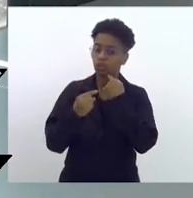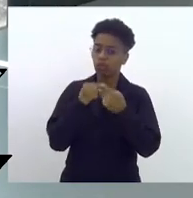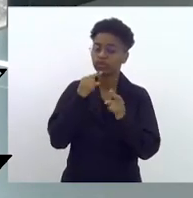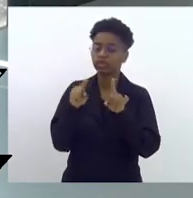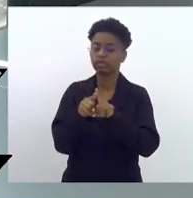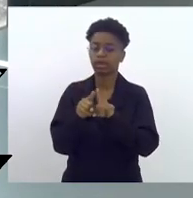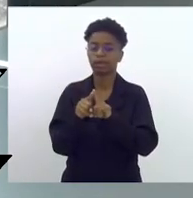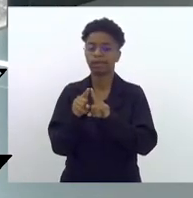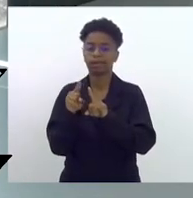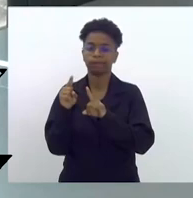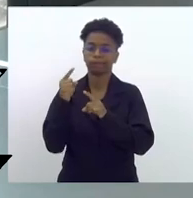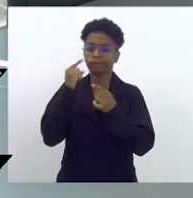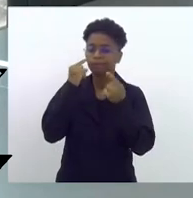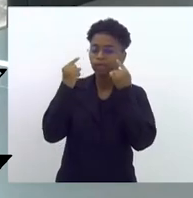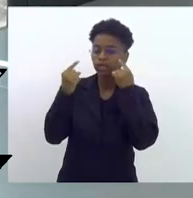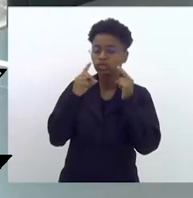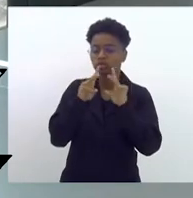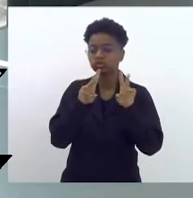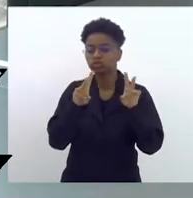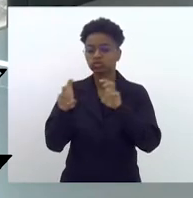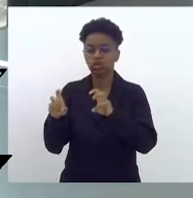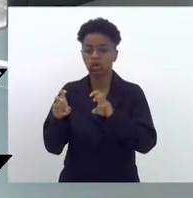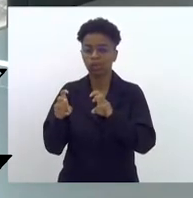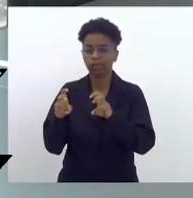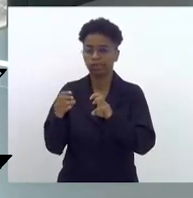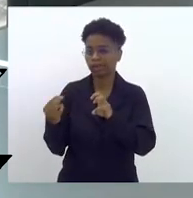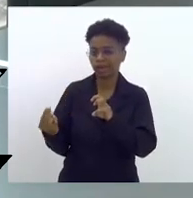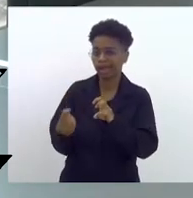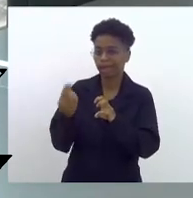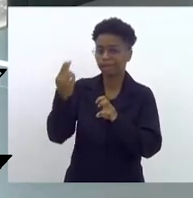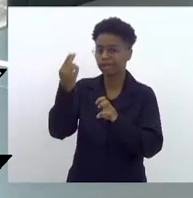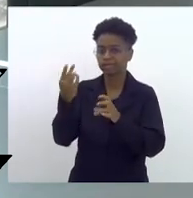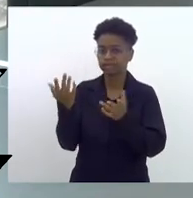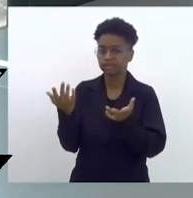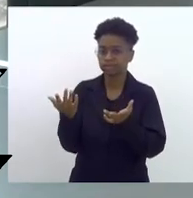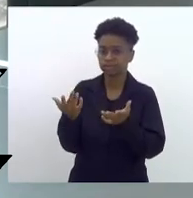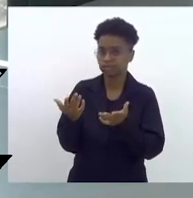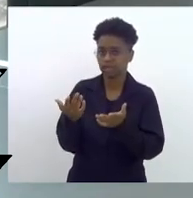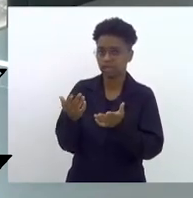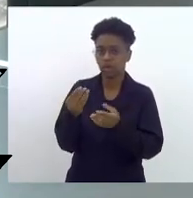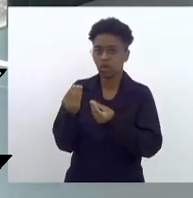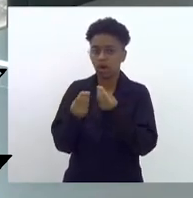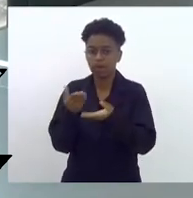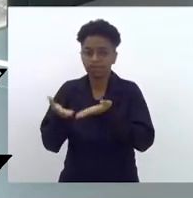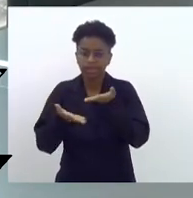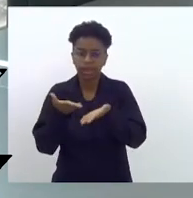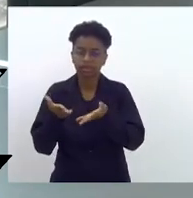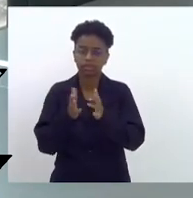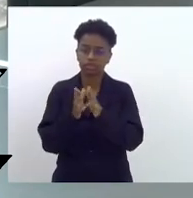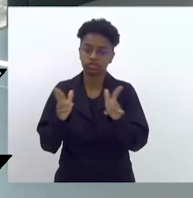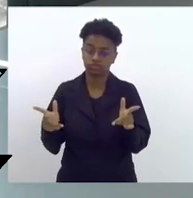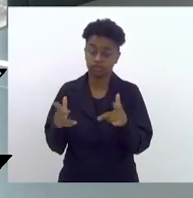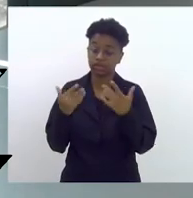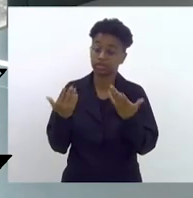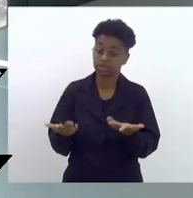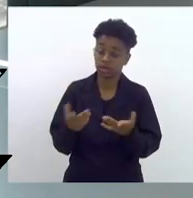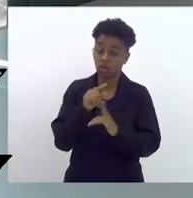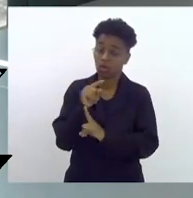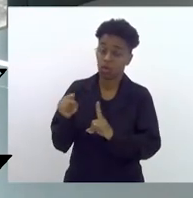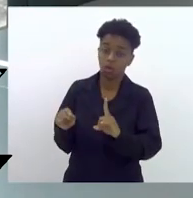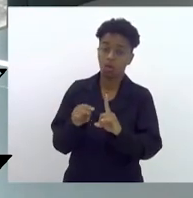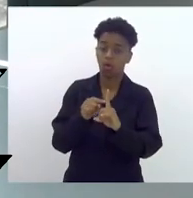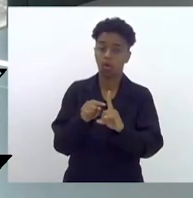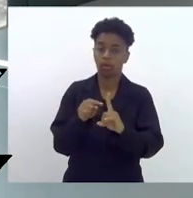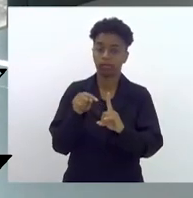a questão da incapacidade né da do tratamento diferenciado E aí o intuito